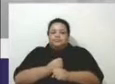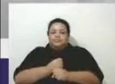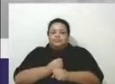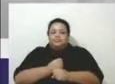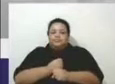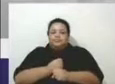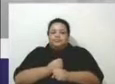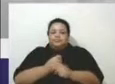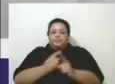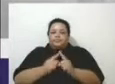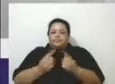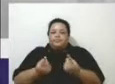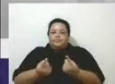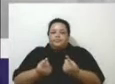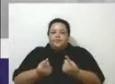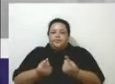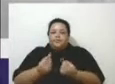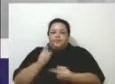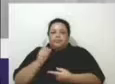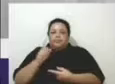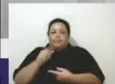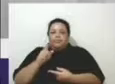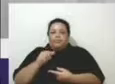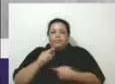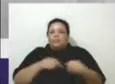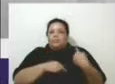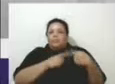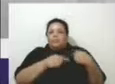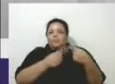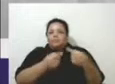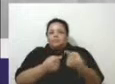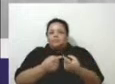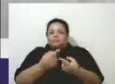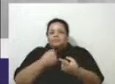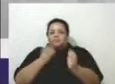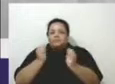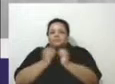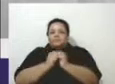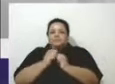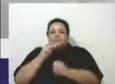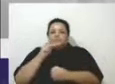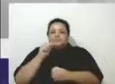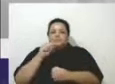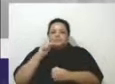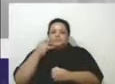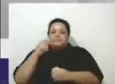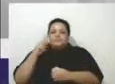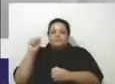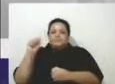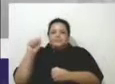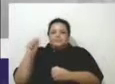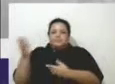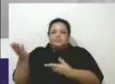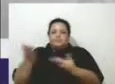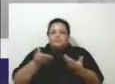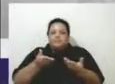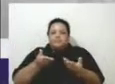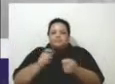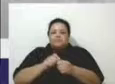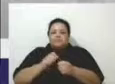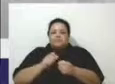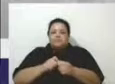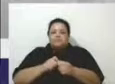paraa noite mas é uma coisa que é um legado né que eu e o vereador pente quis trazer e vai deixar para